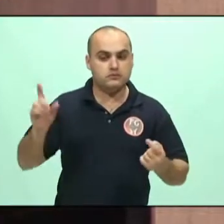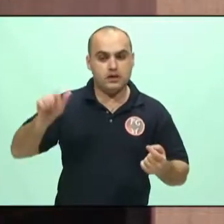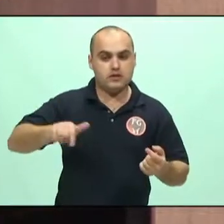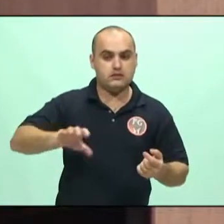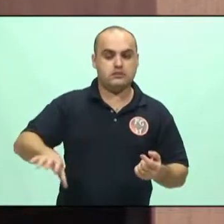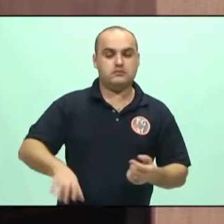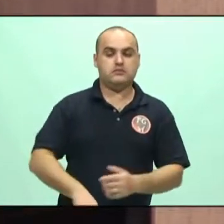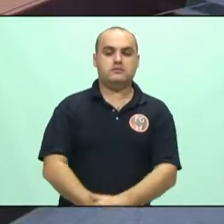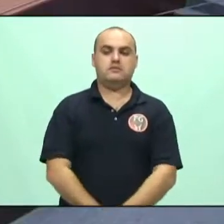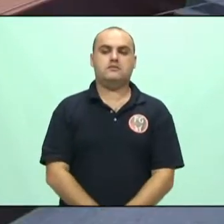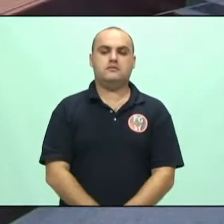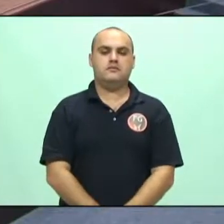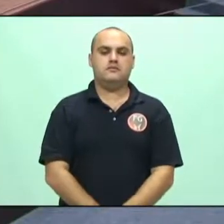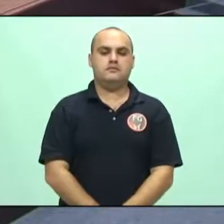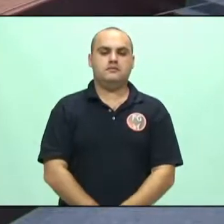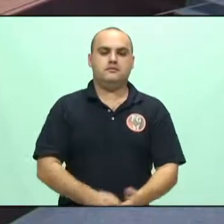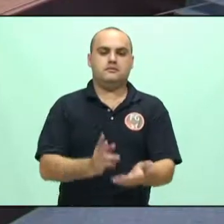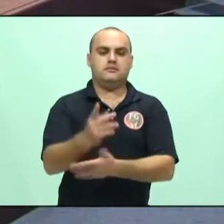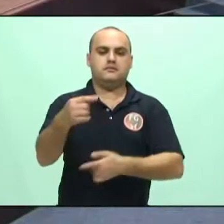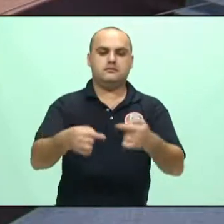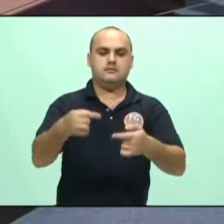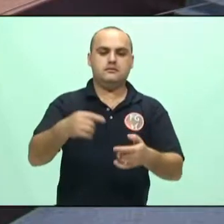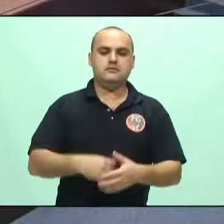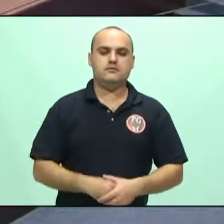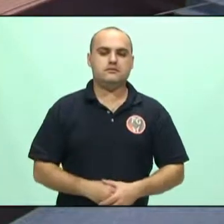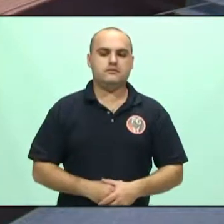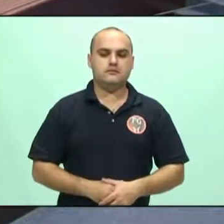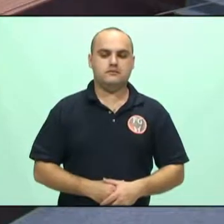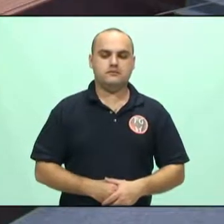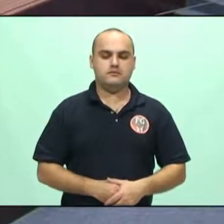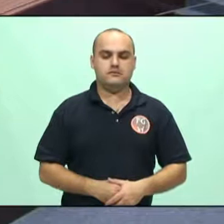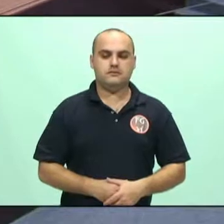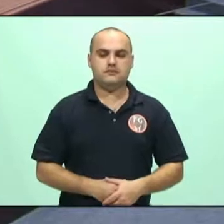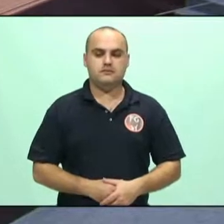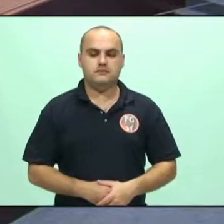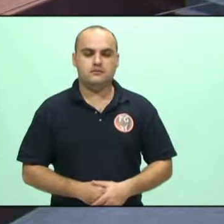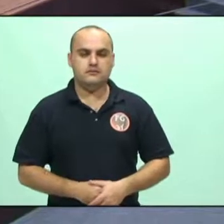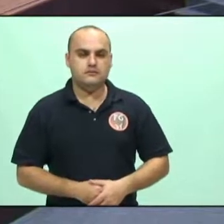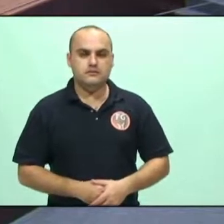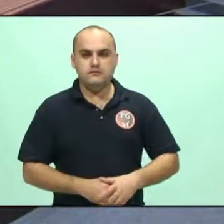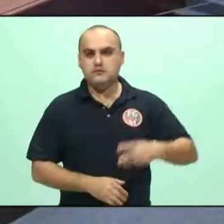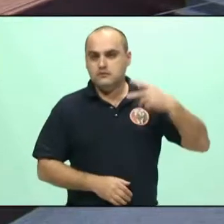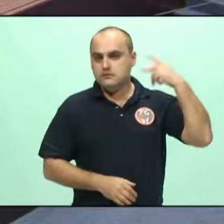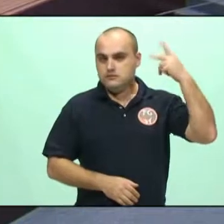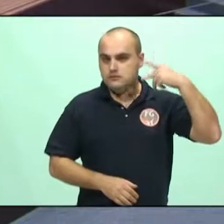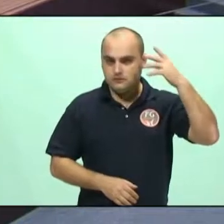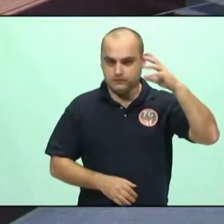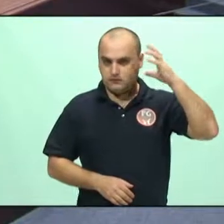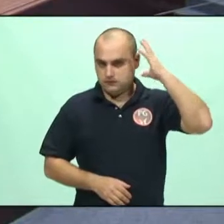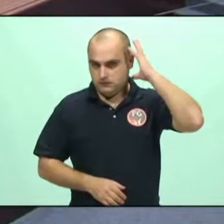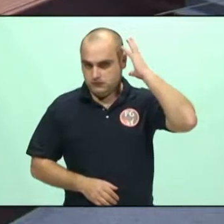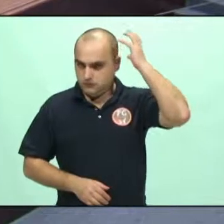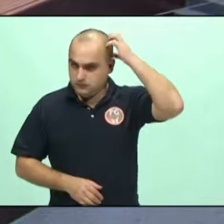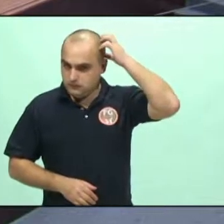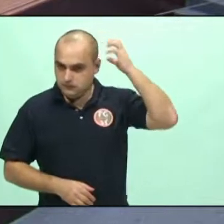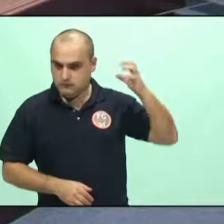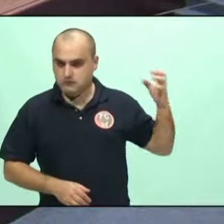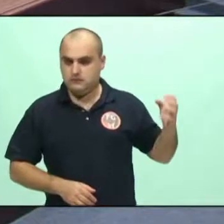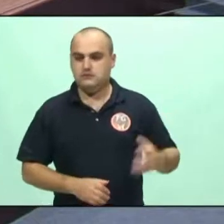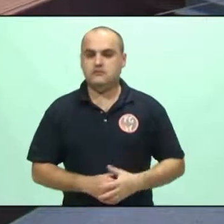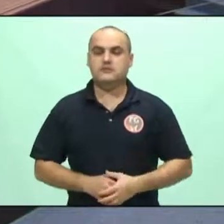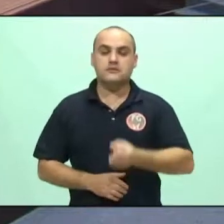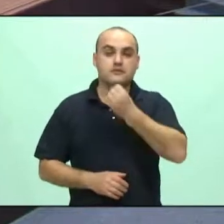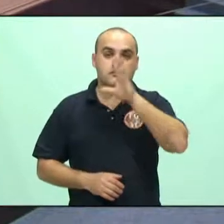isso continue discussão Boa noite senhor presidente senhoras vereadoras